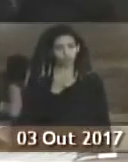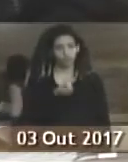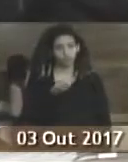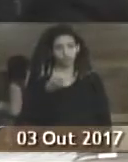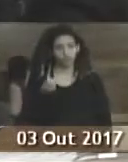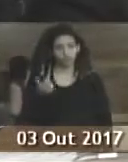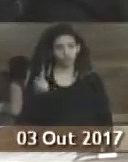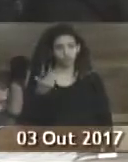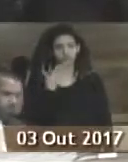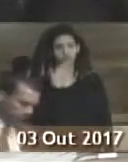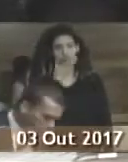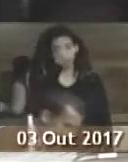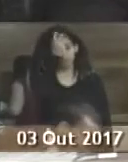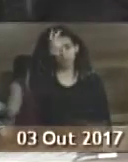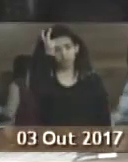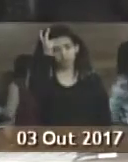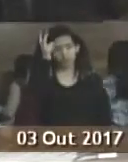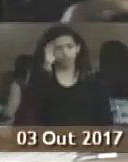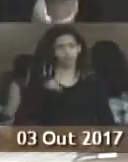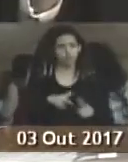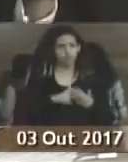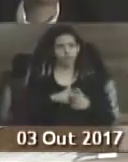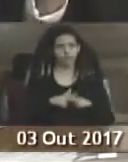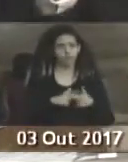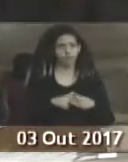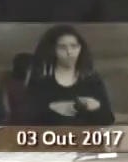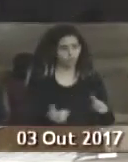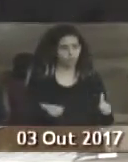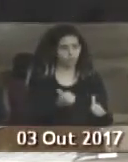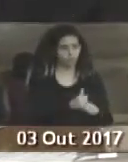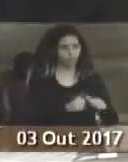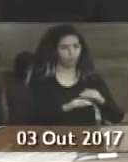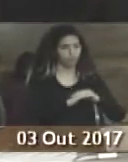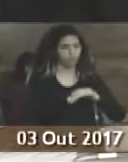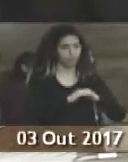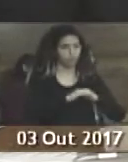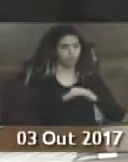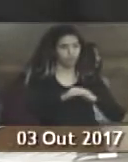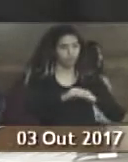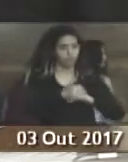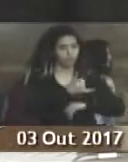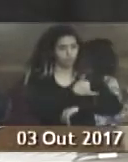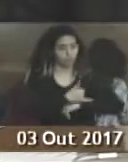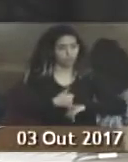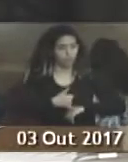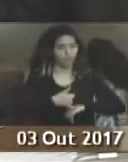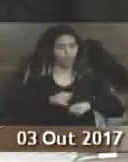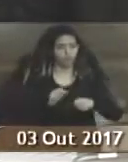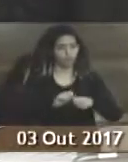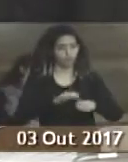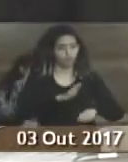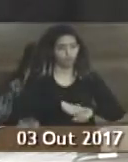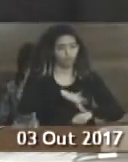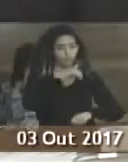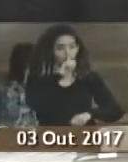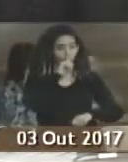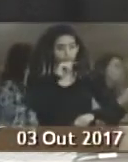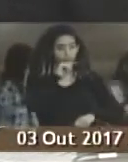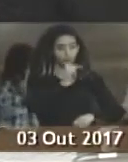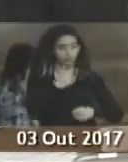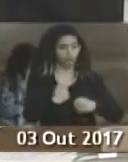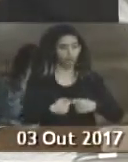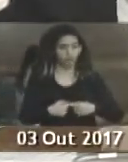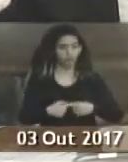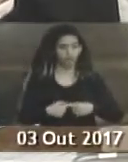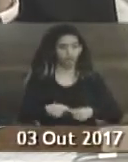indicando ao prefeito a reforma da barragem 3 e a troca da tampa de lastro, a fim de aumentar a capacitação de água no final da rua 8, sítio